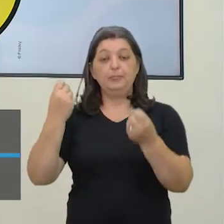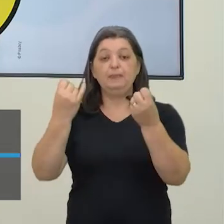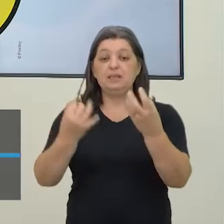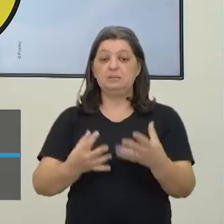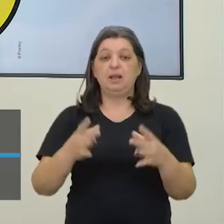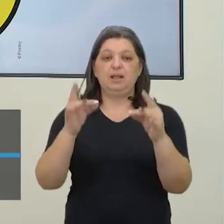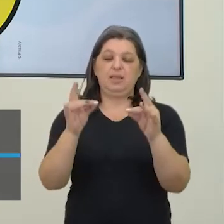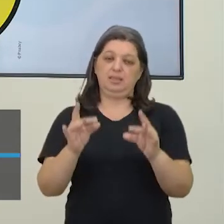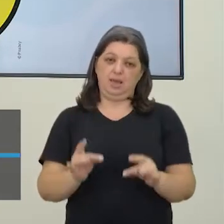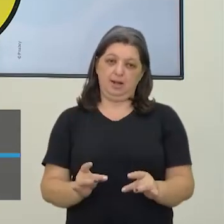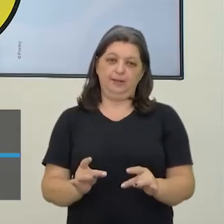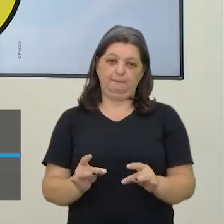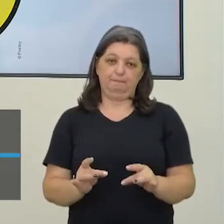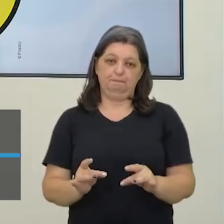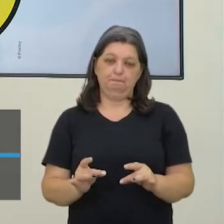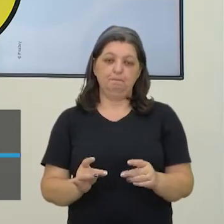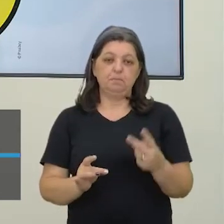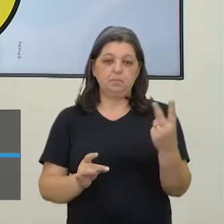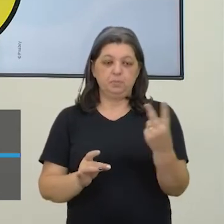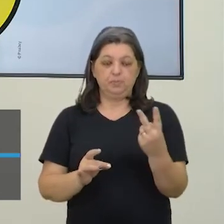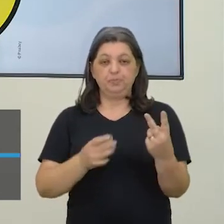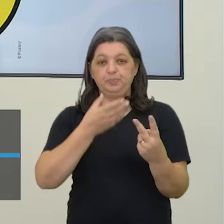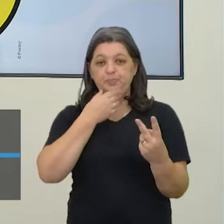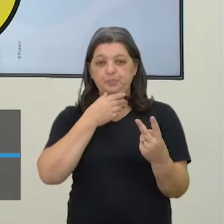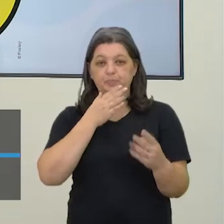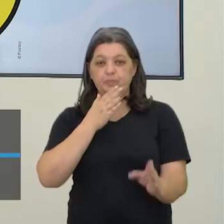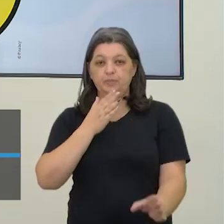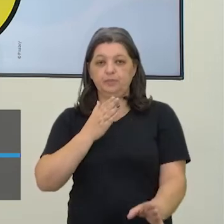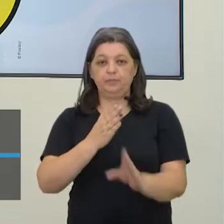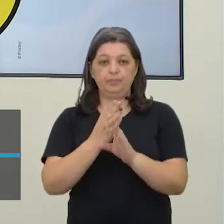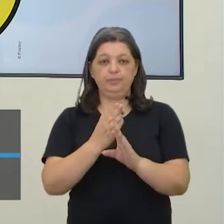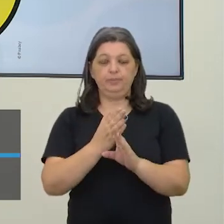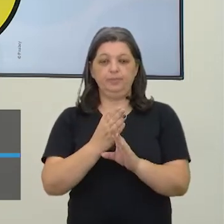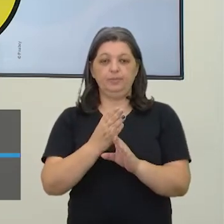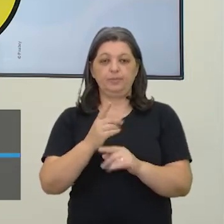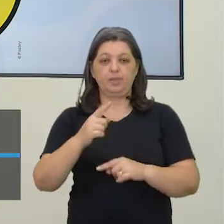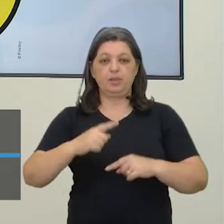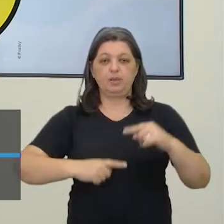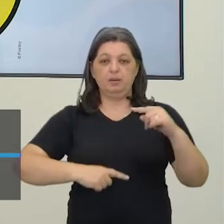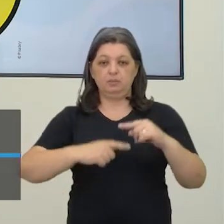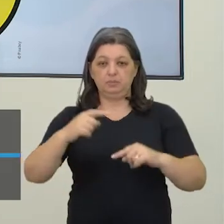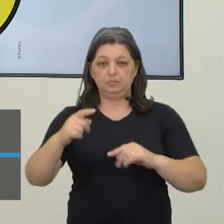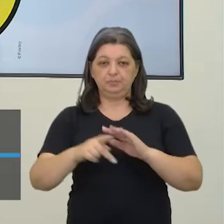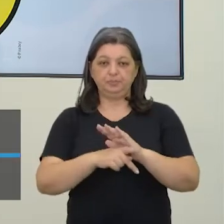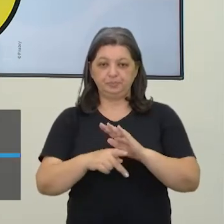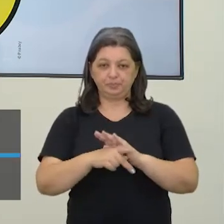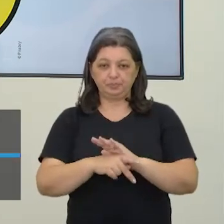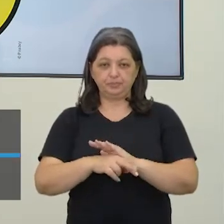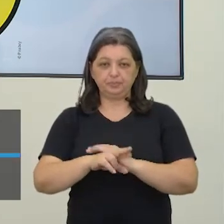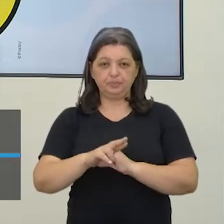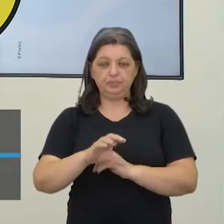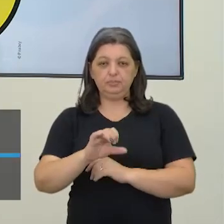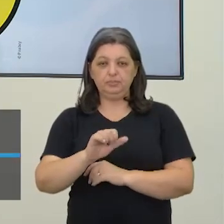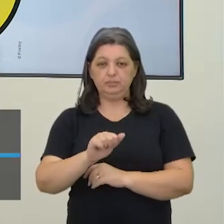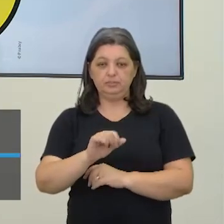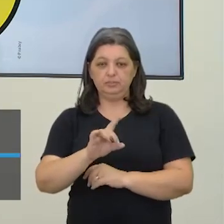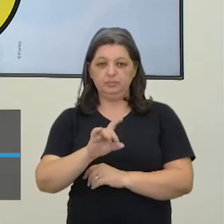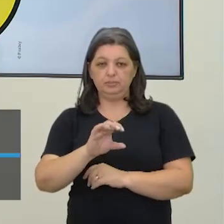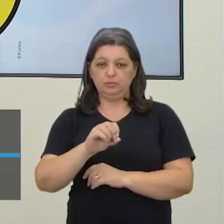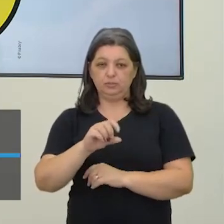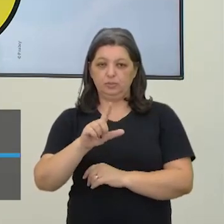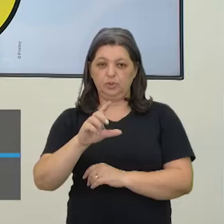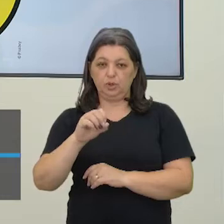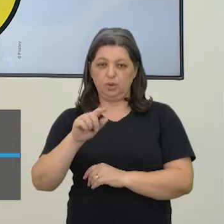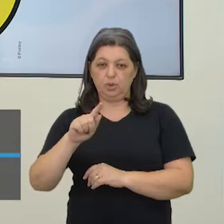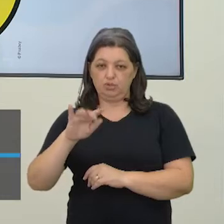aconteceu. Dois homens encontraram um material radiológico jogado no ferro velho e